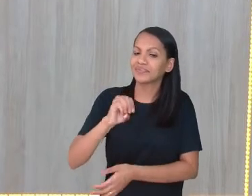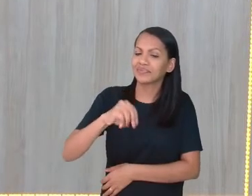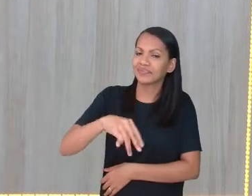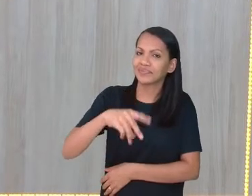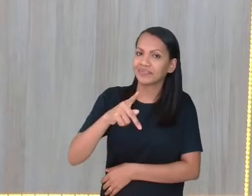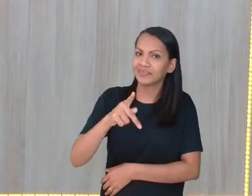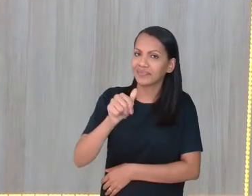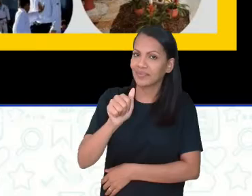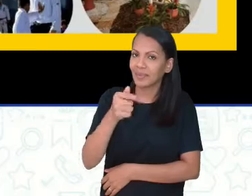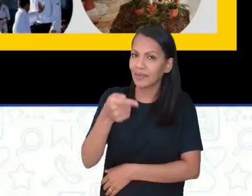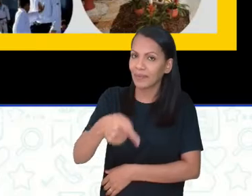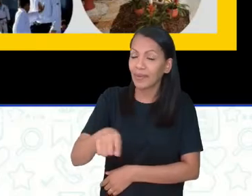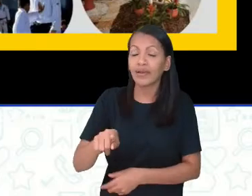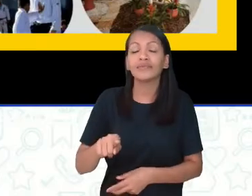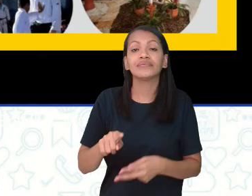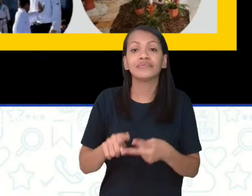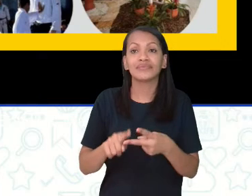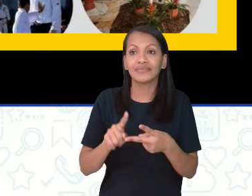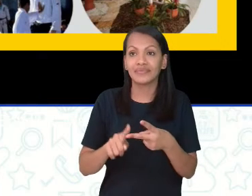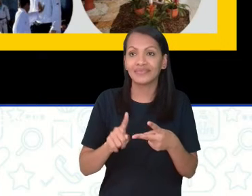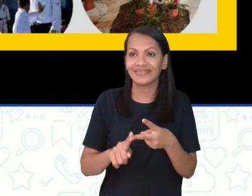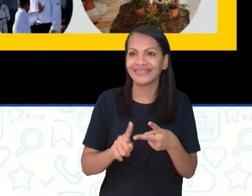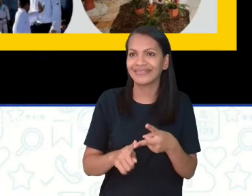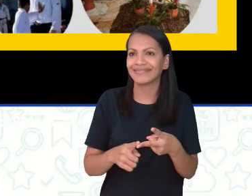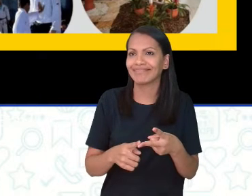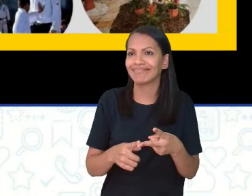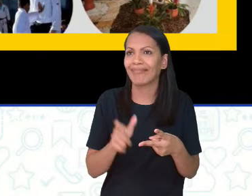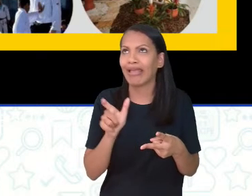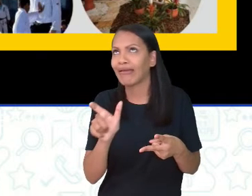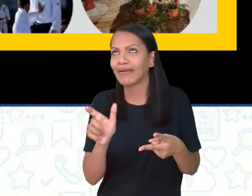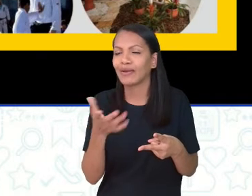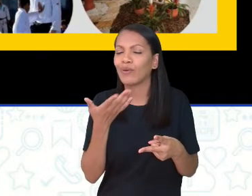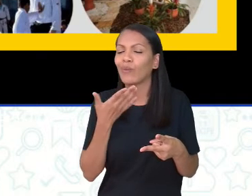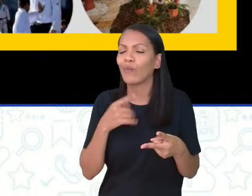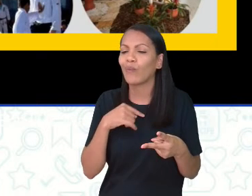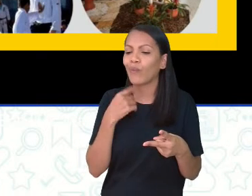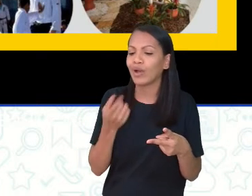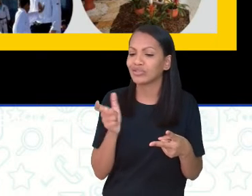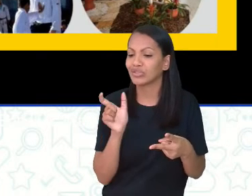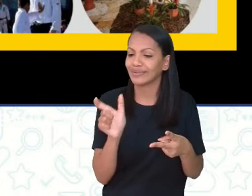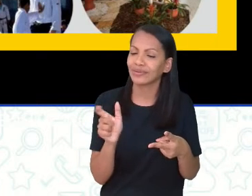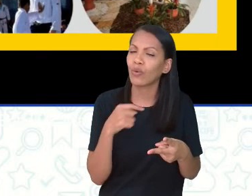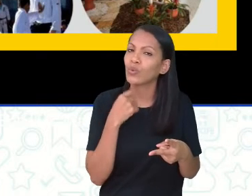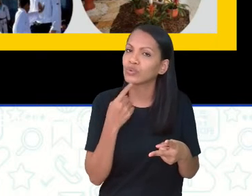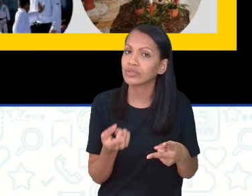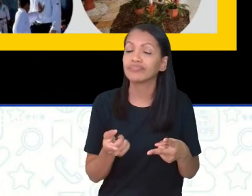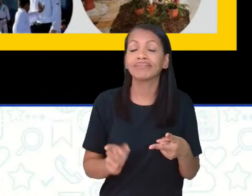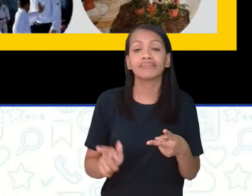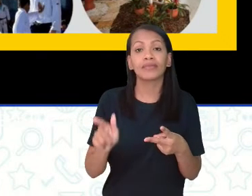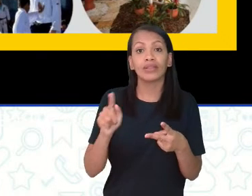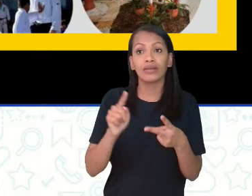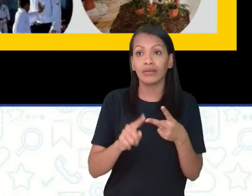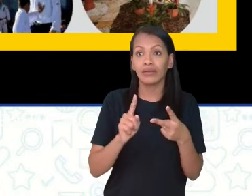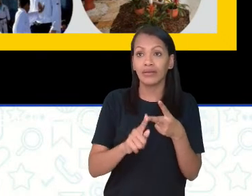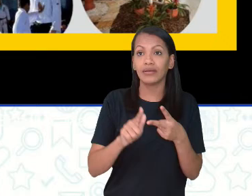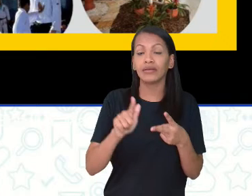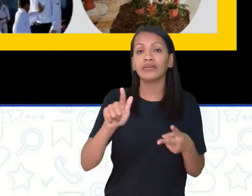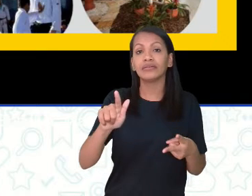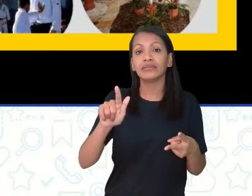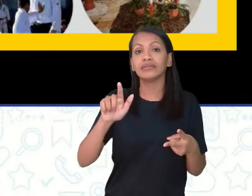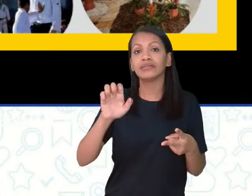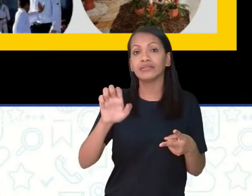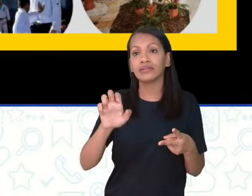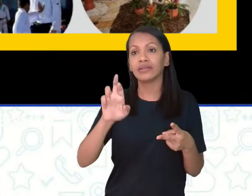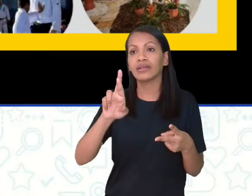Geraldão, quase não sai, eu ia falar o Geraldo. O Geraldão, que é o Ginásio de Esportes Geraldo Magalhães, olha aí o Geraldo, de onde